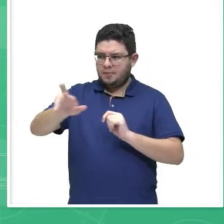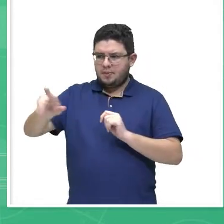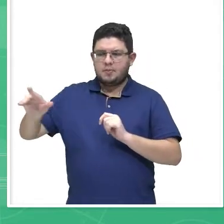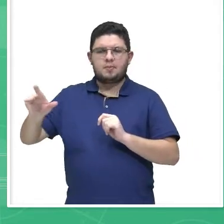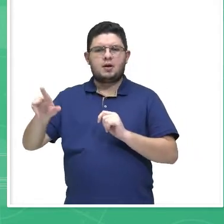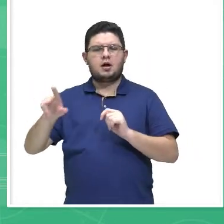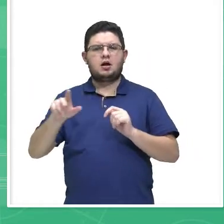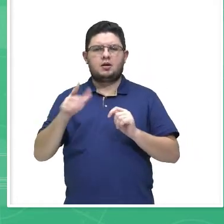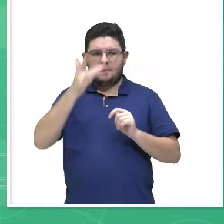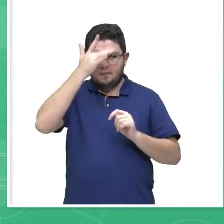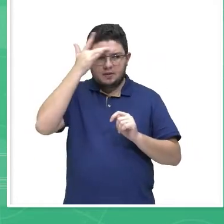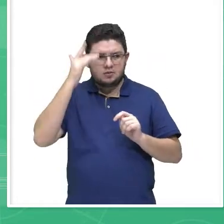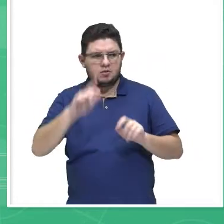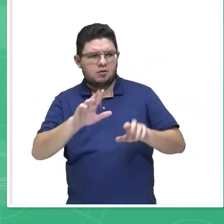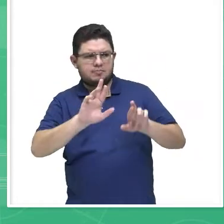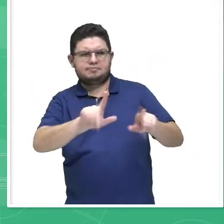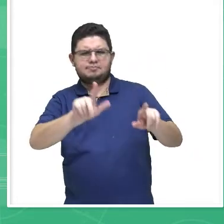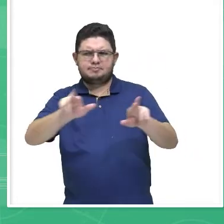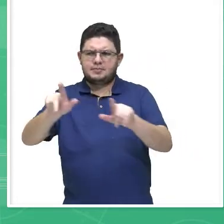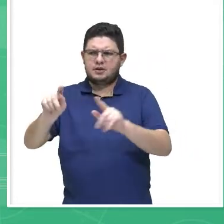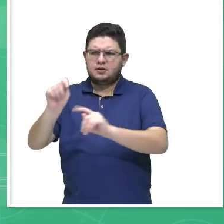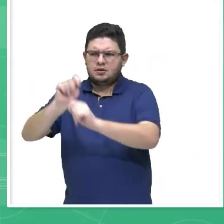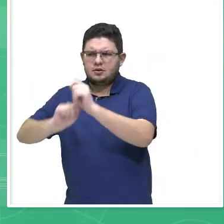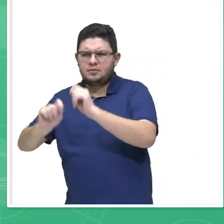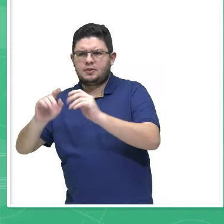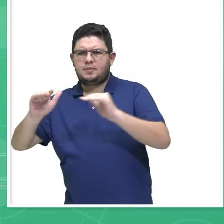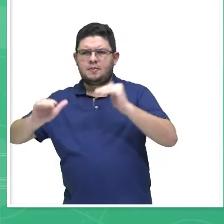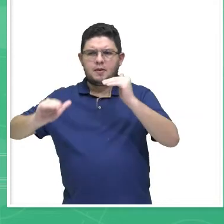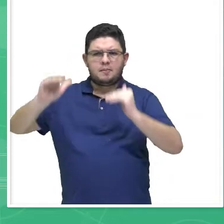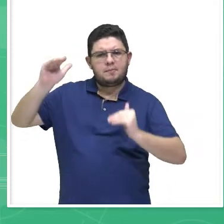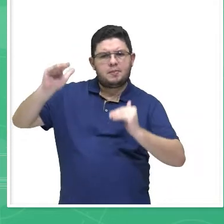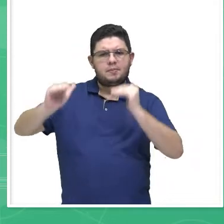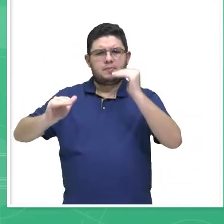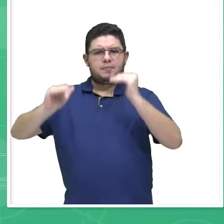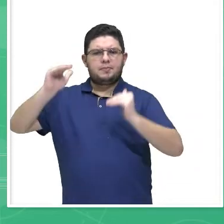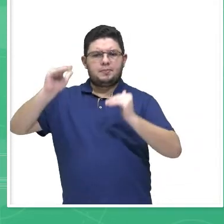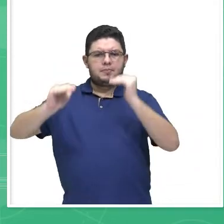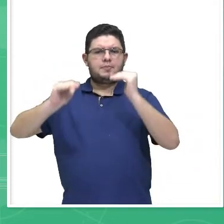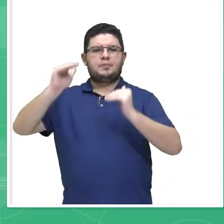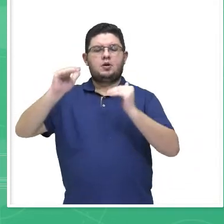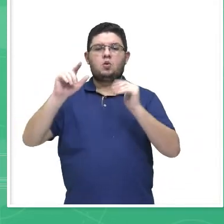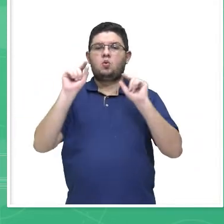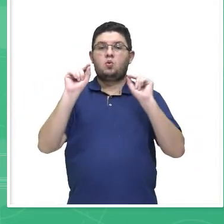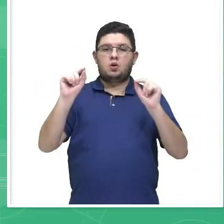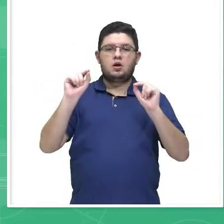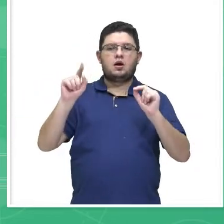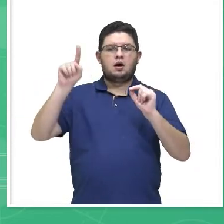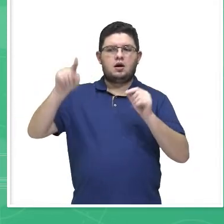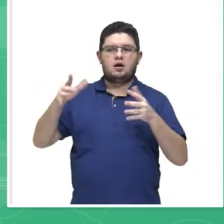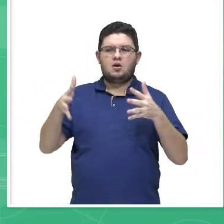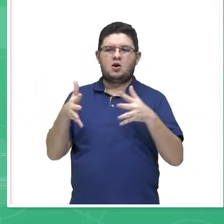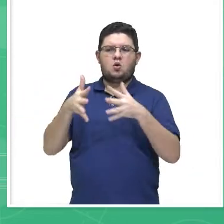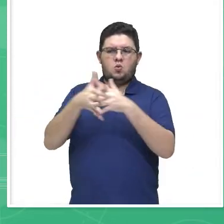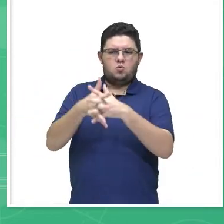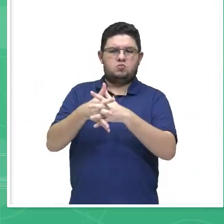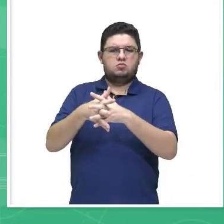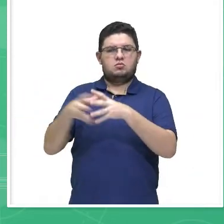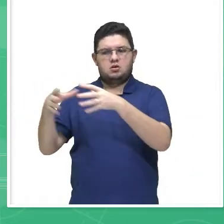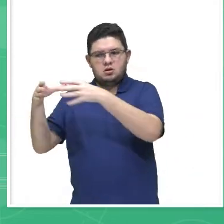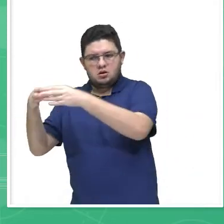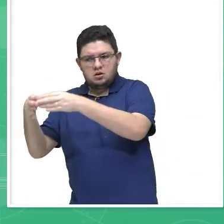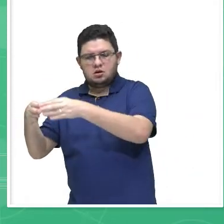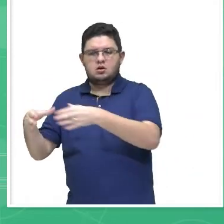os indivíduos, seria, para Marx, o vetor de conflitos entre grupos